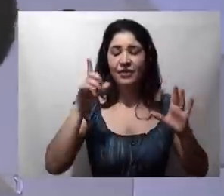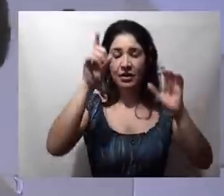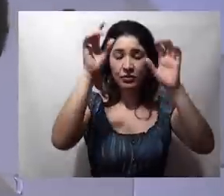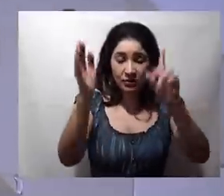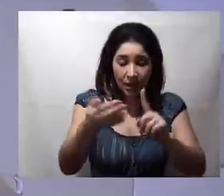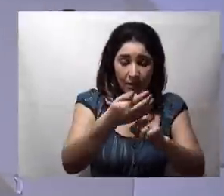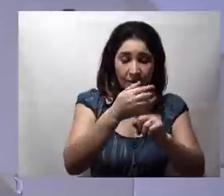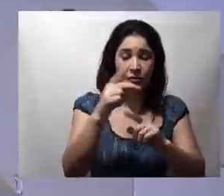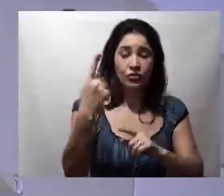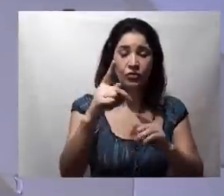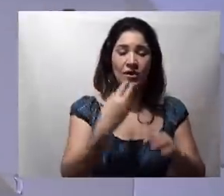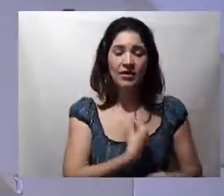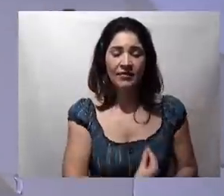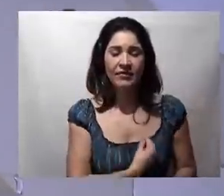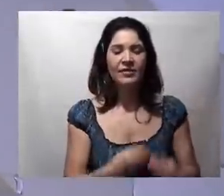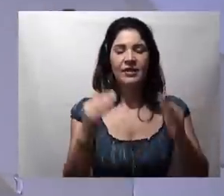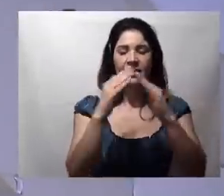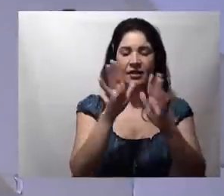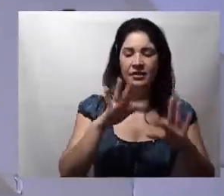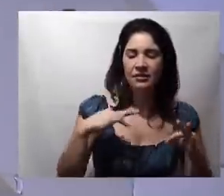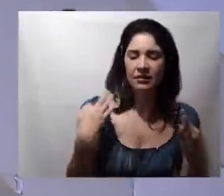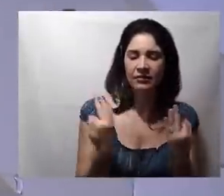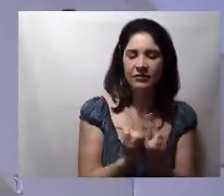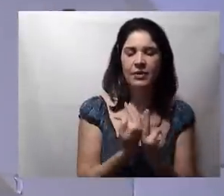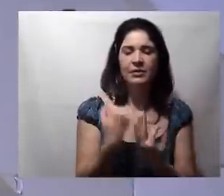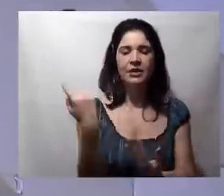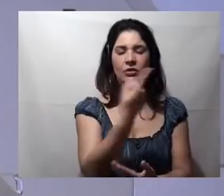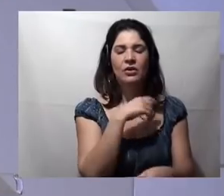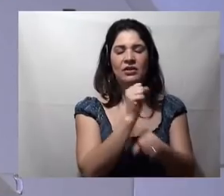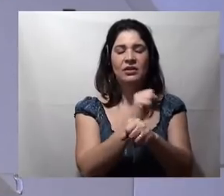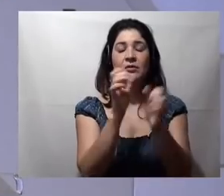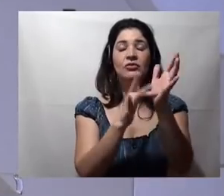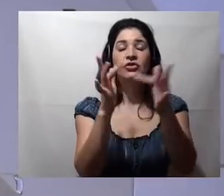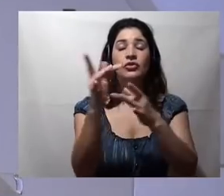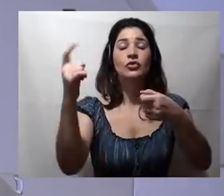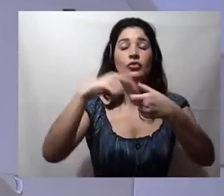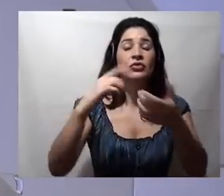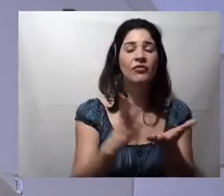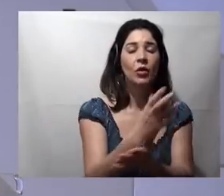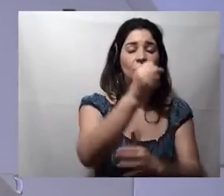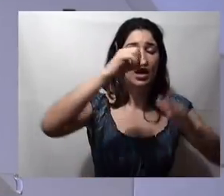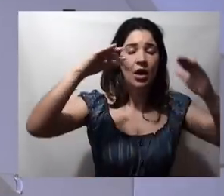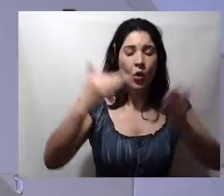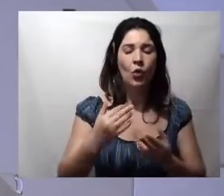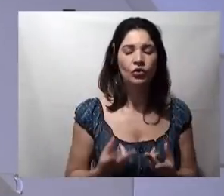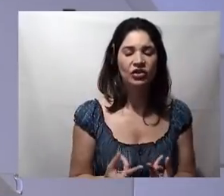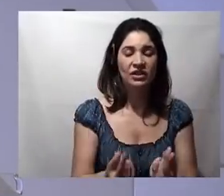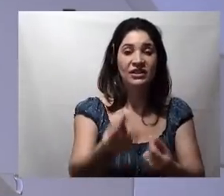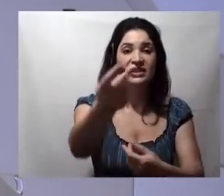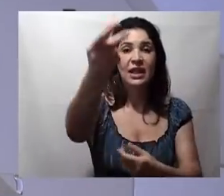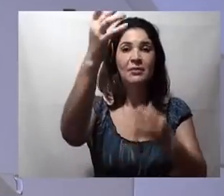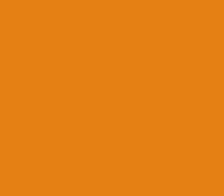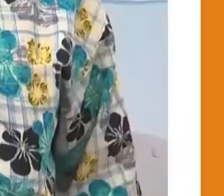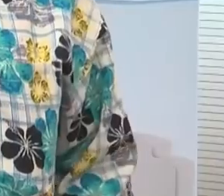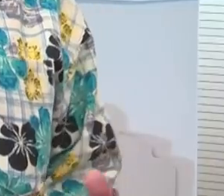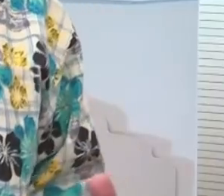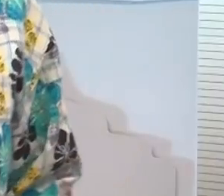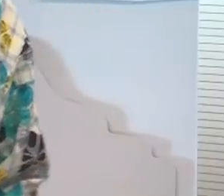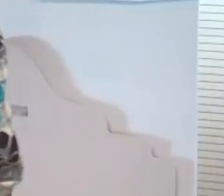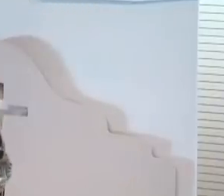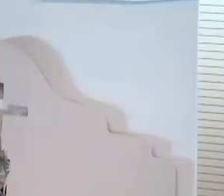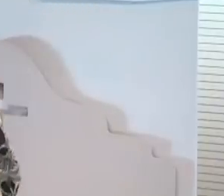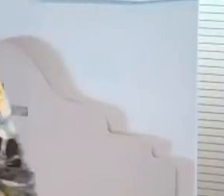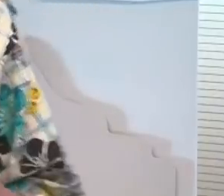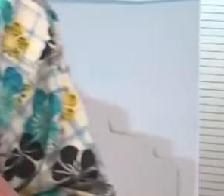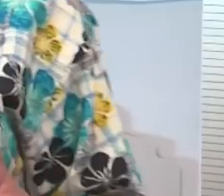sua casa sobre todo aquele que aguarda a volta do nosso senhor jesus hoje e sempre amém amém amiga